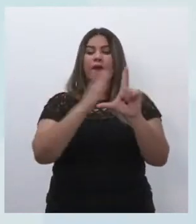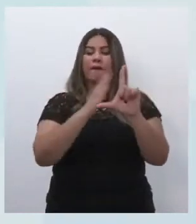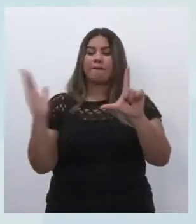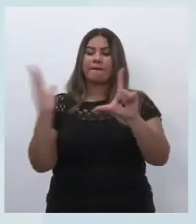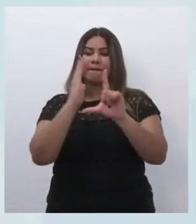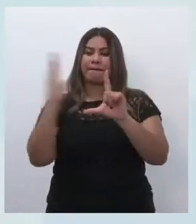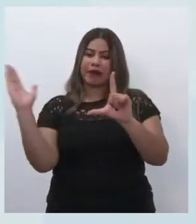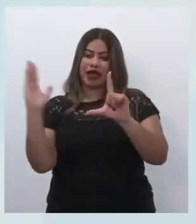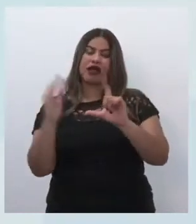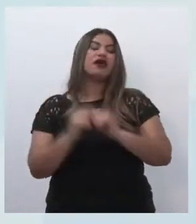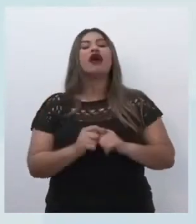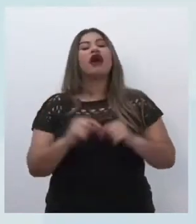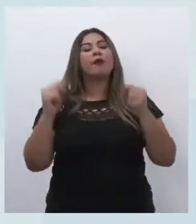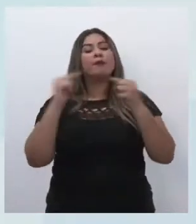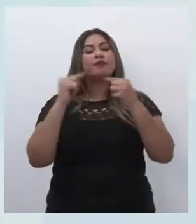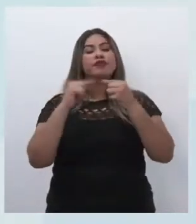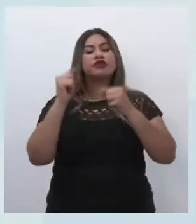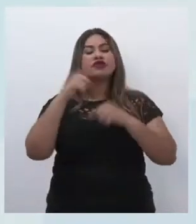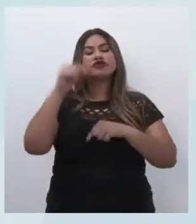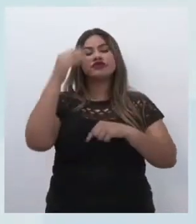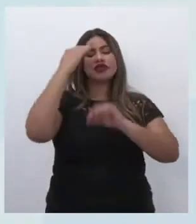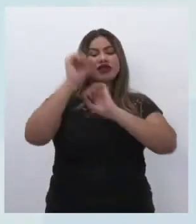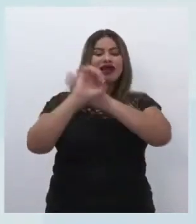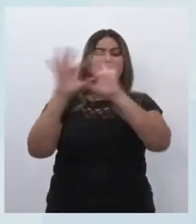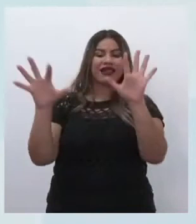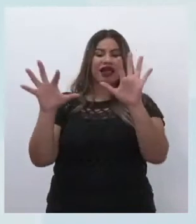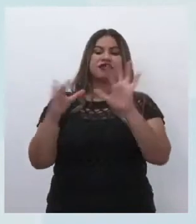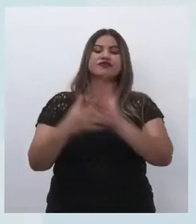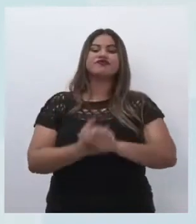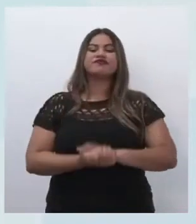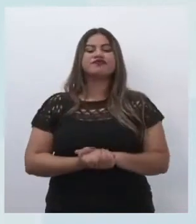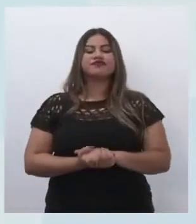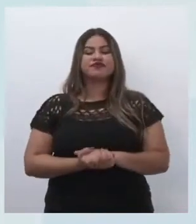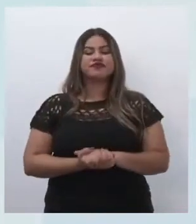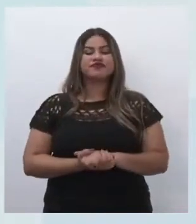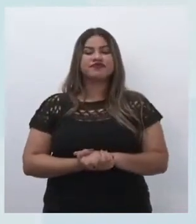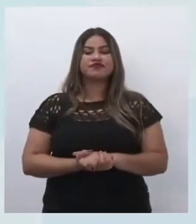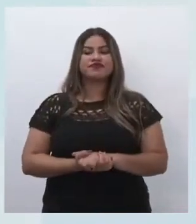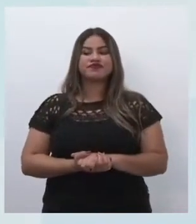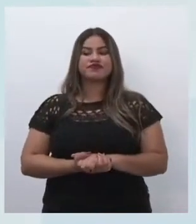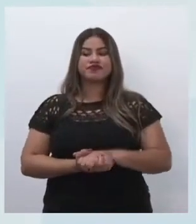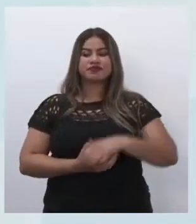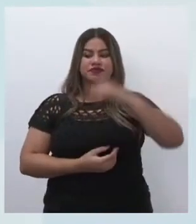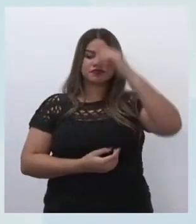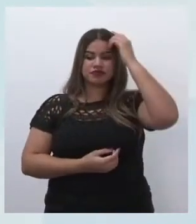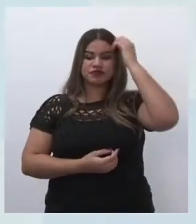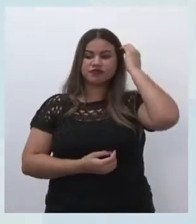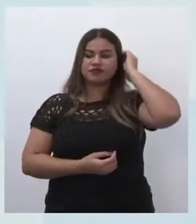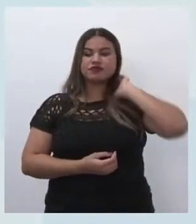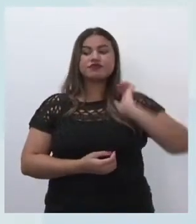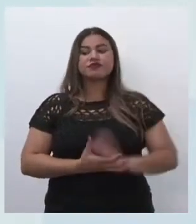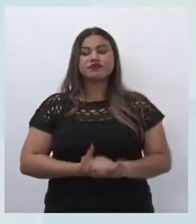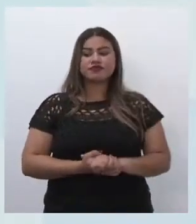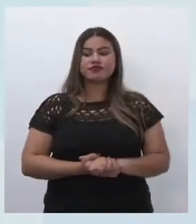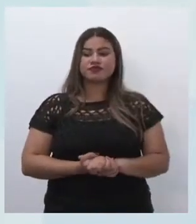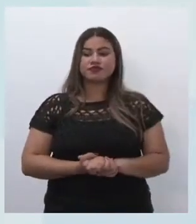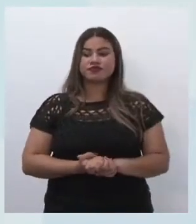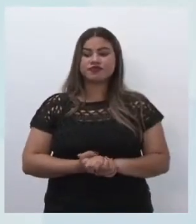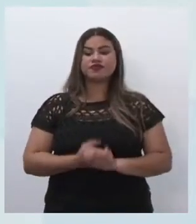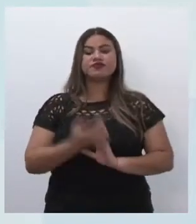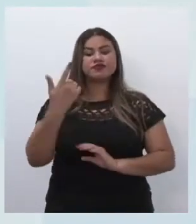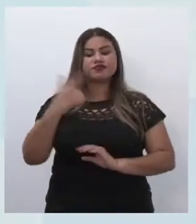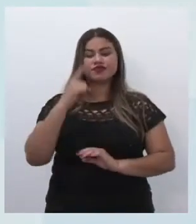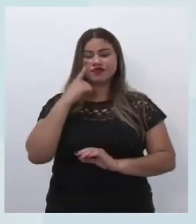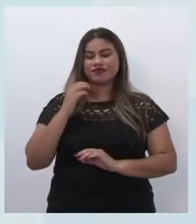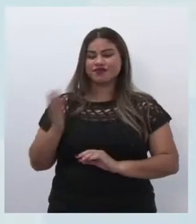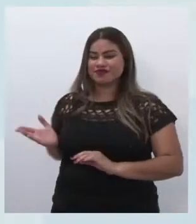melhor compreender aspectos da realidade próxima. E aí, pode passar o slide. E aí, já para o